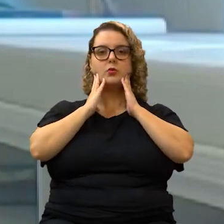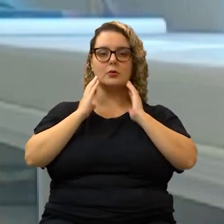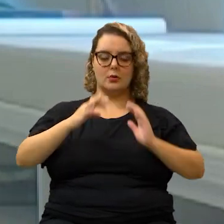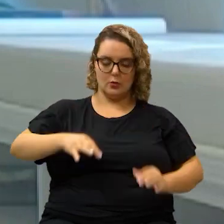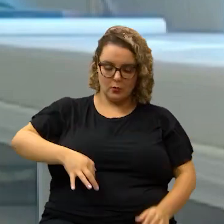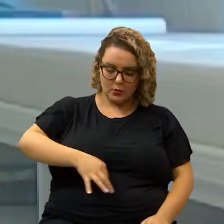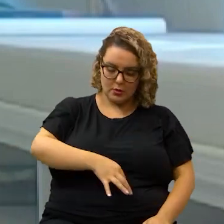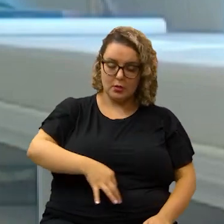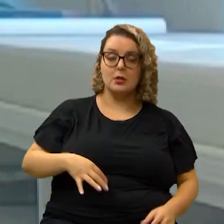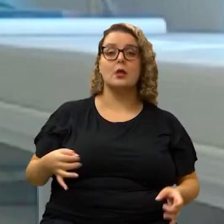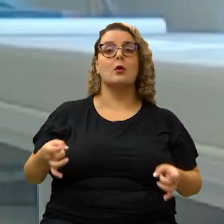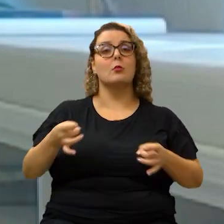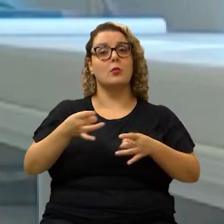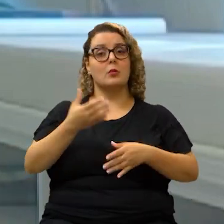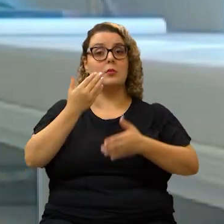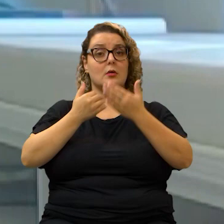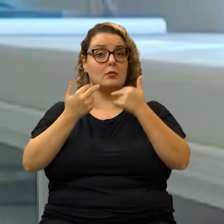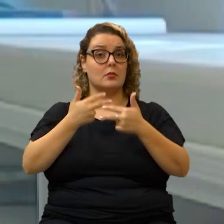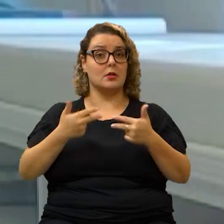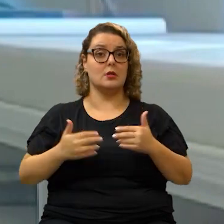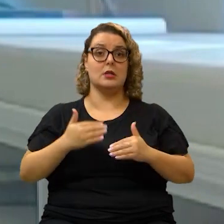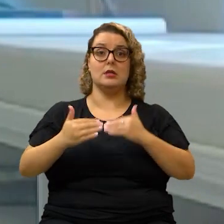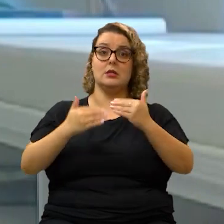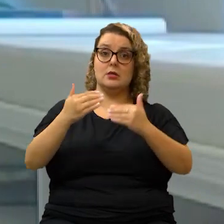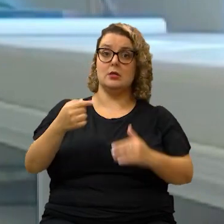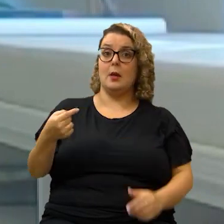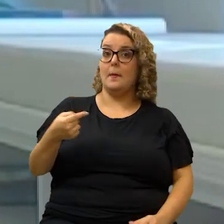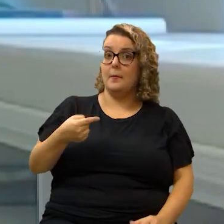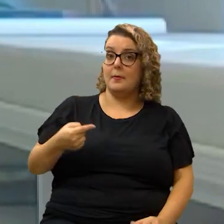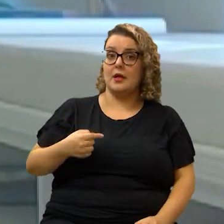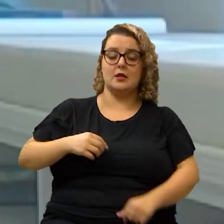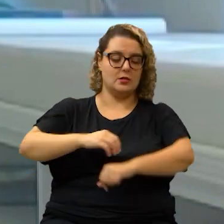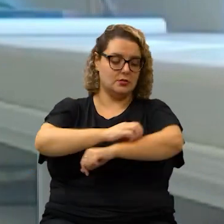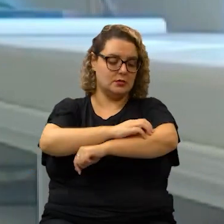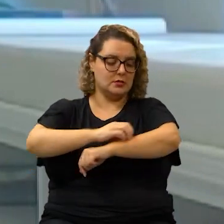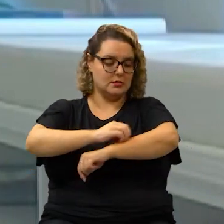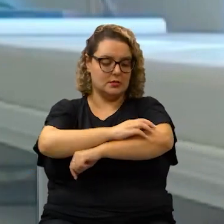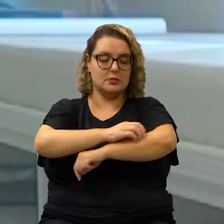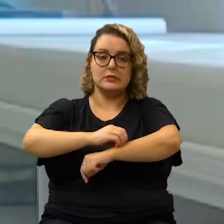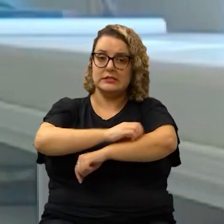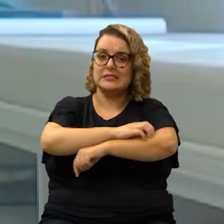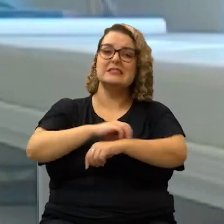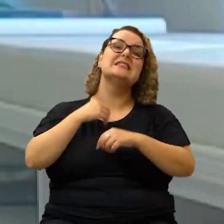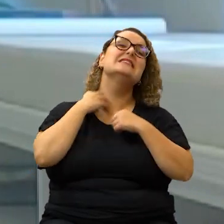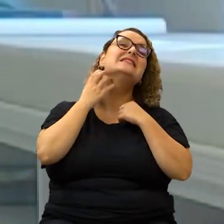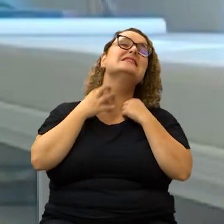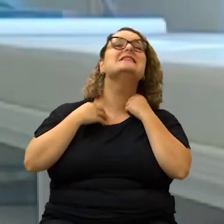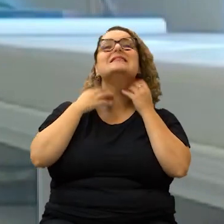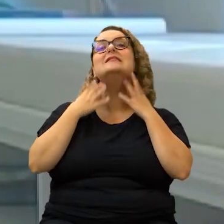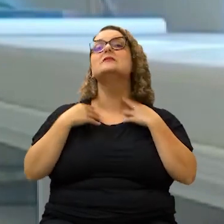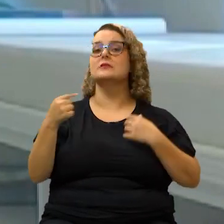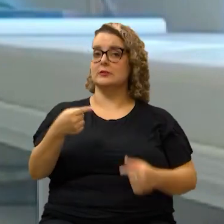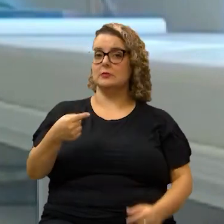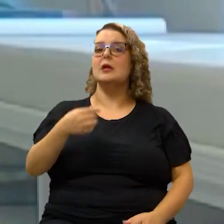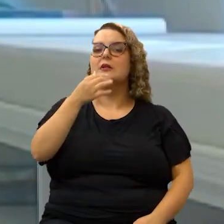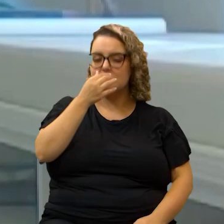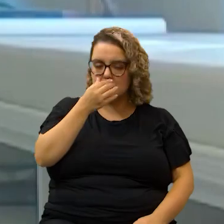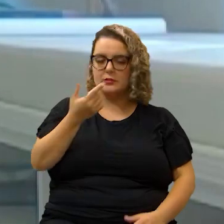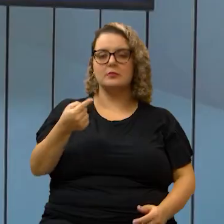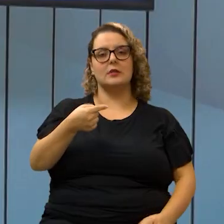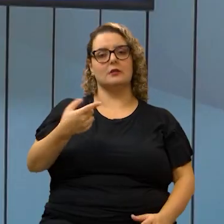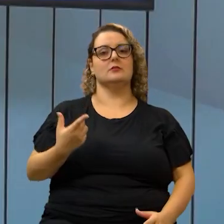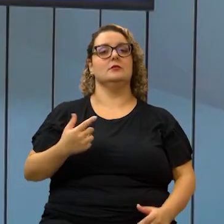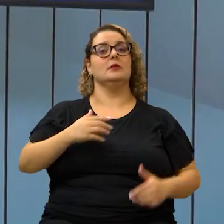alergias. Então, essa é a sequência natural dessa criança para se desenvolver